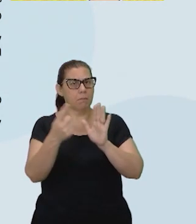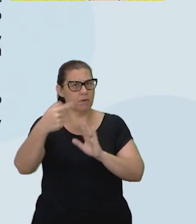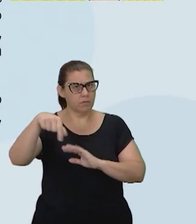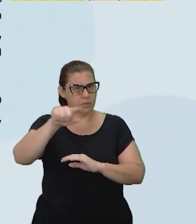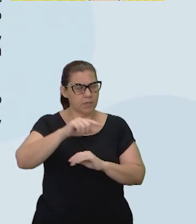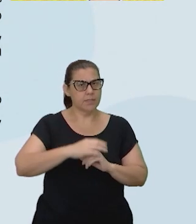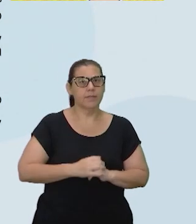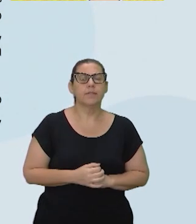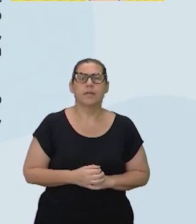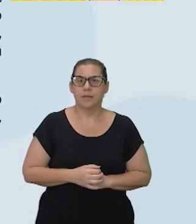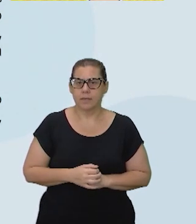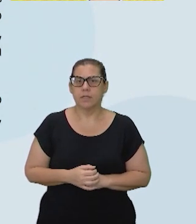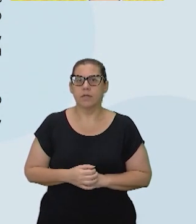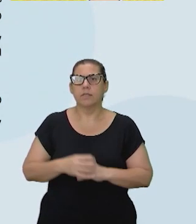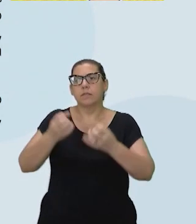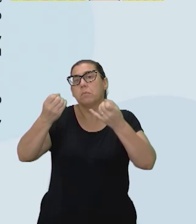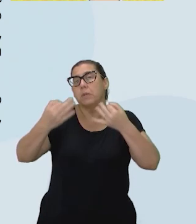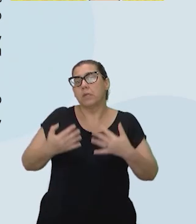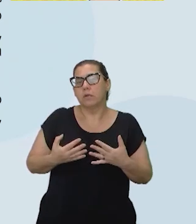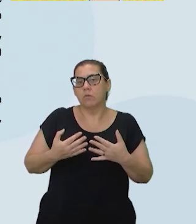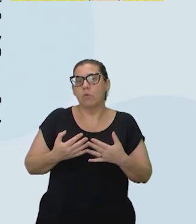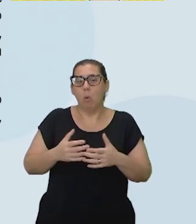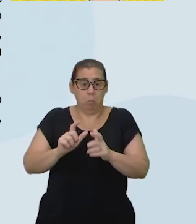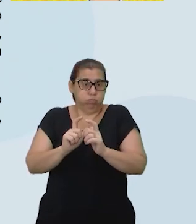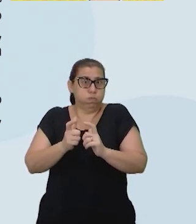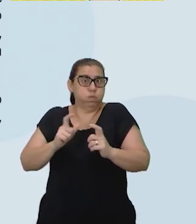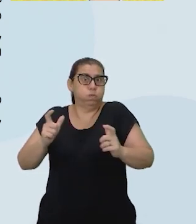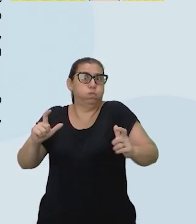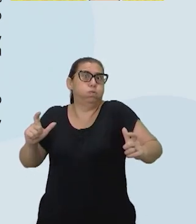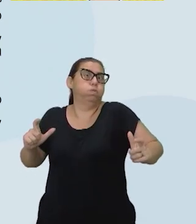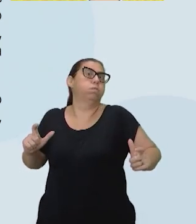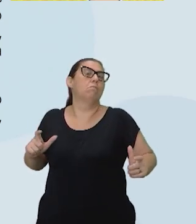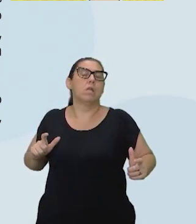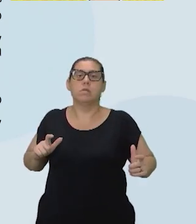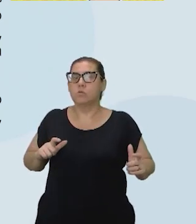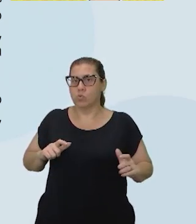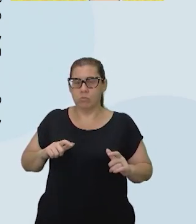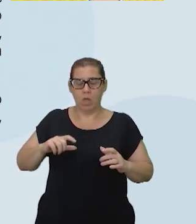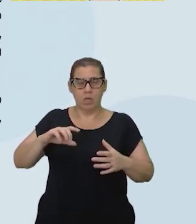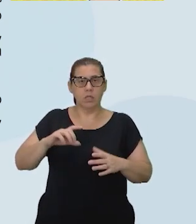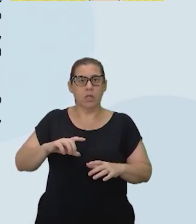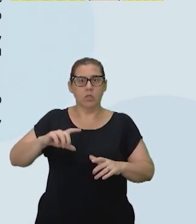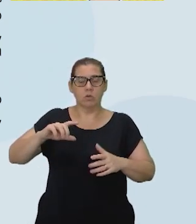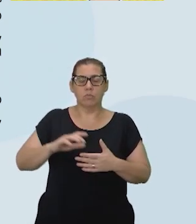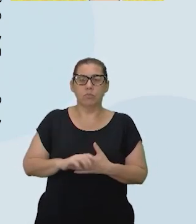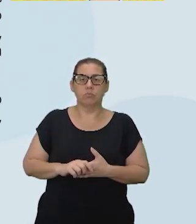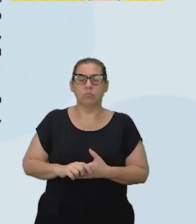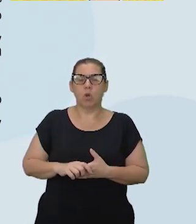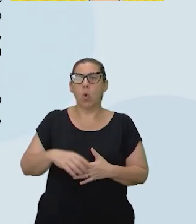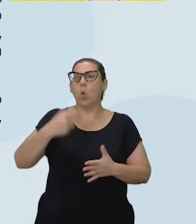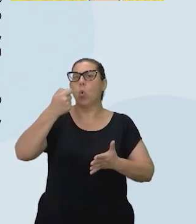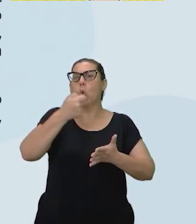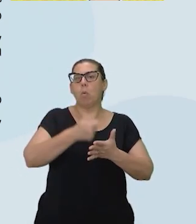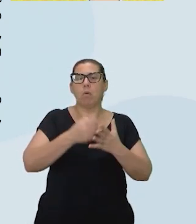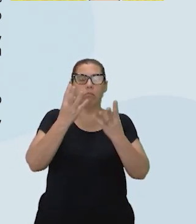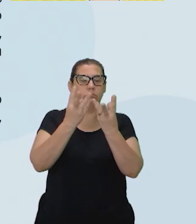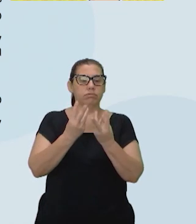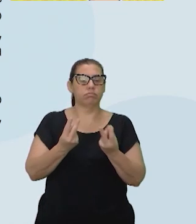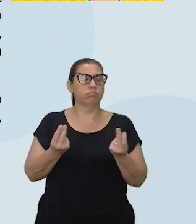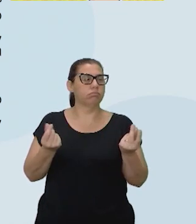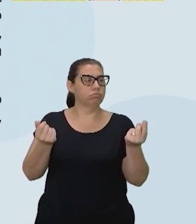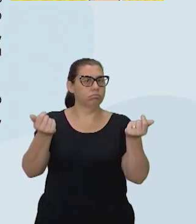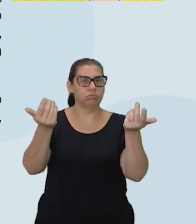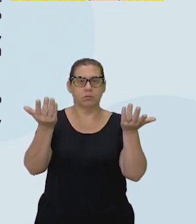vocês, tá? Ela traduz o quê? O exagero das formas, né? O compromisso com a